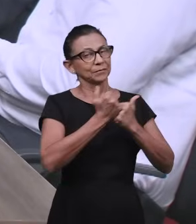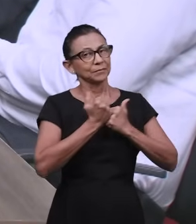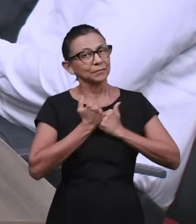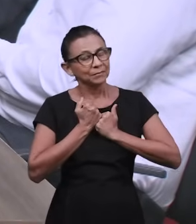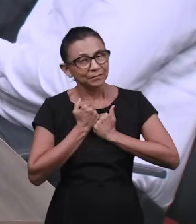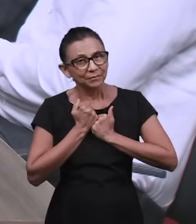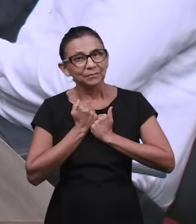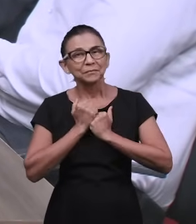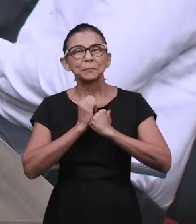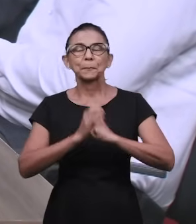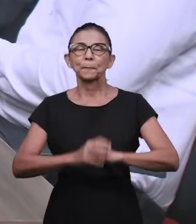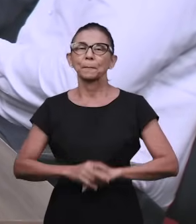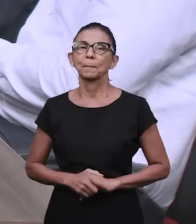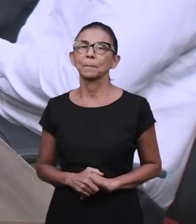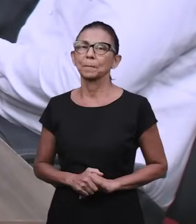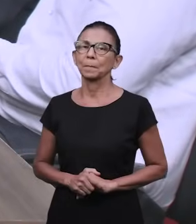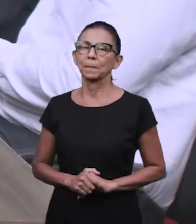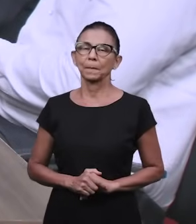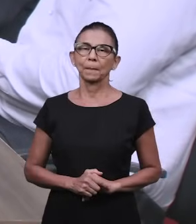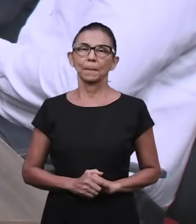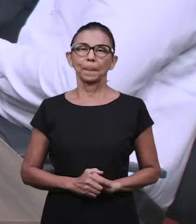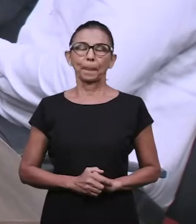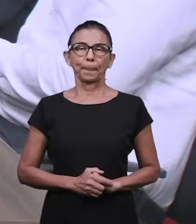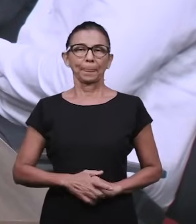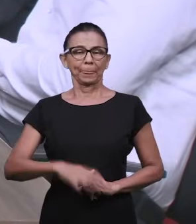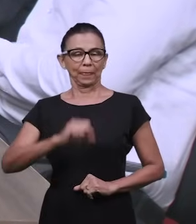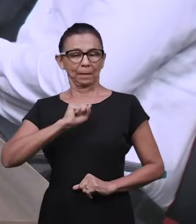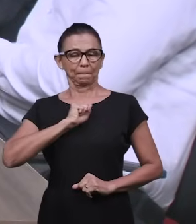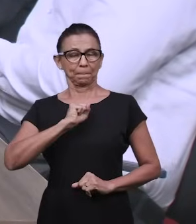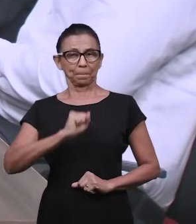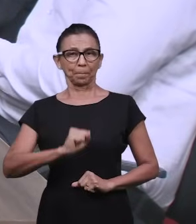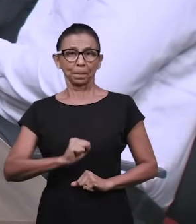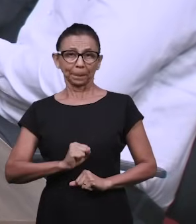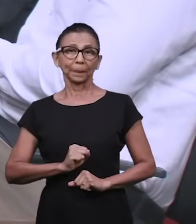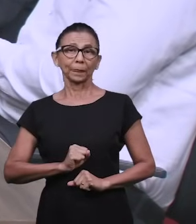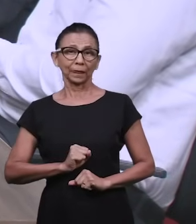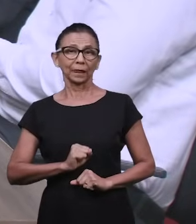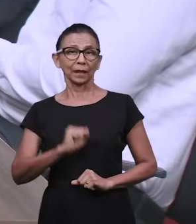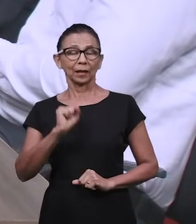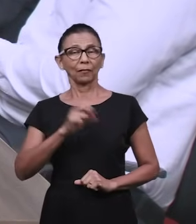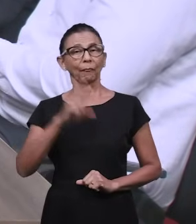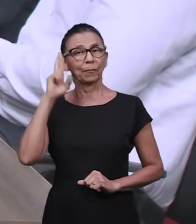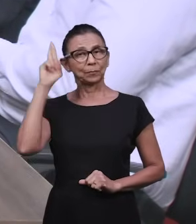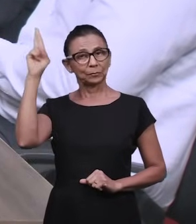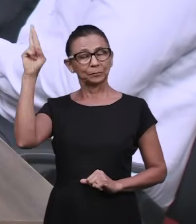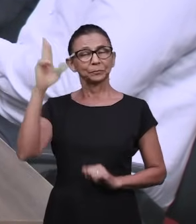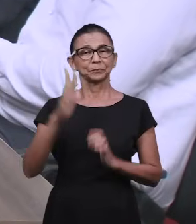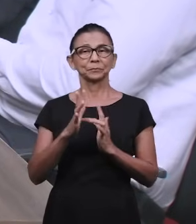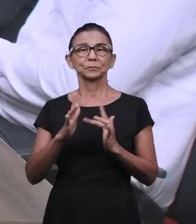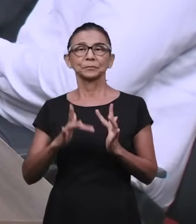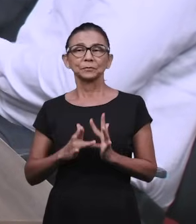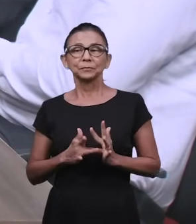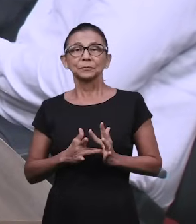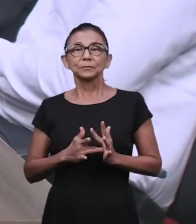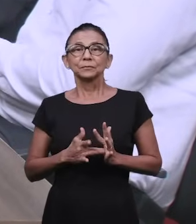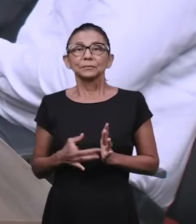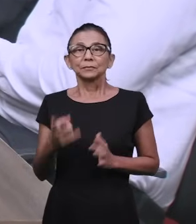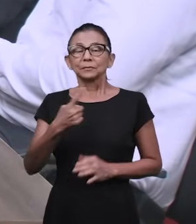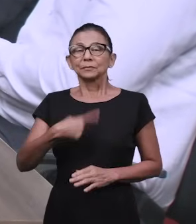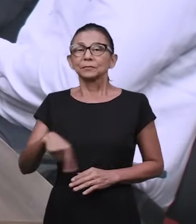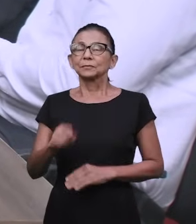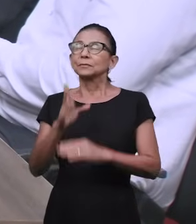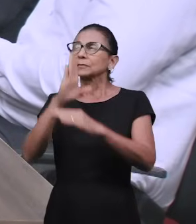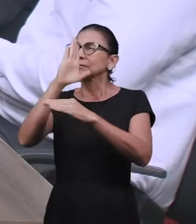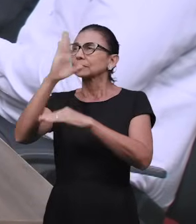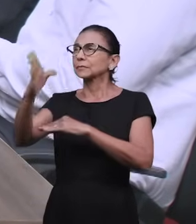um grande sacerdote sobre a casa de Deus, que é o Senhor. Então, nós agora temos esse acesso direto, não